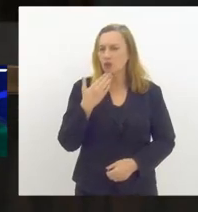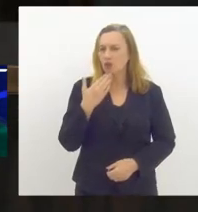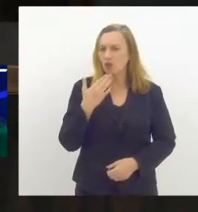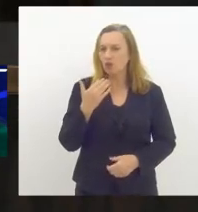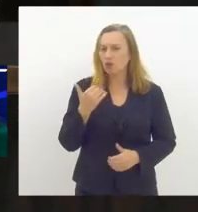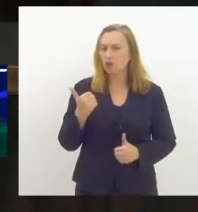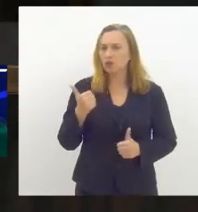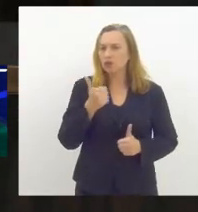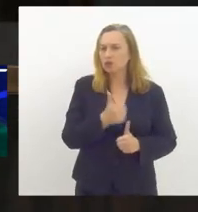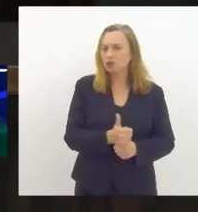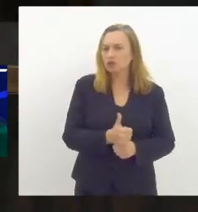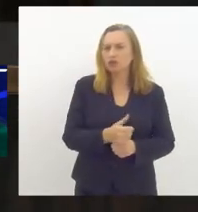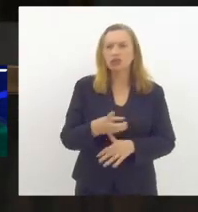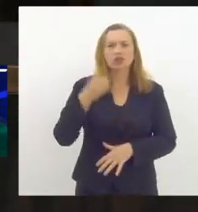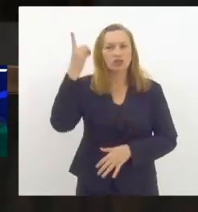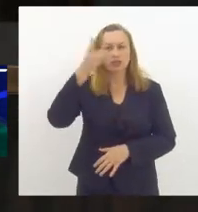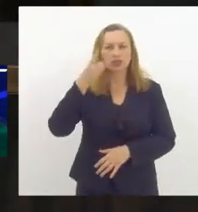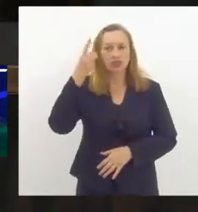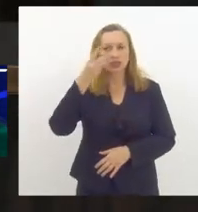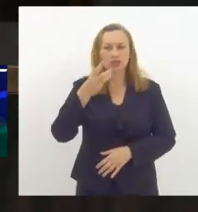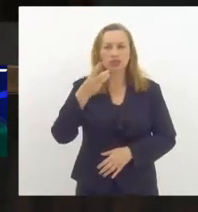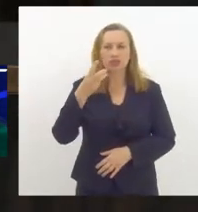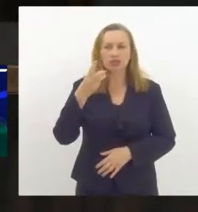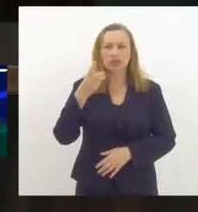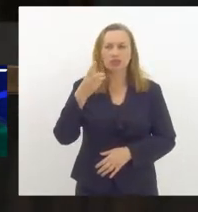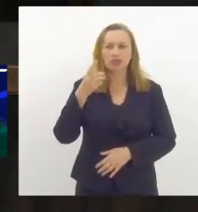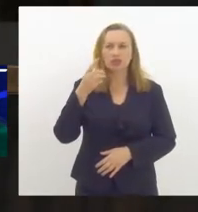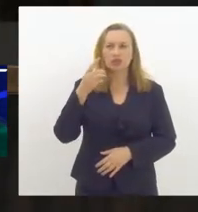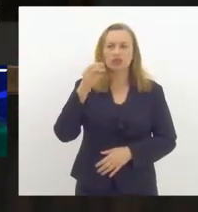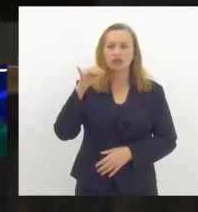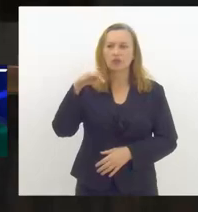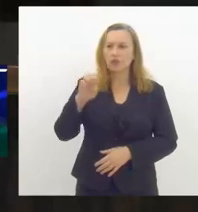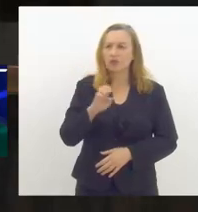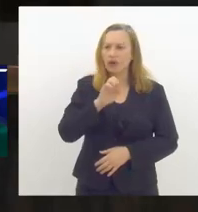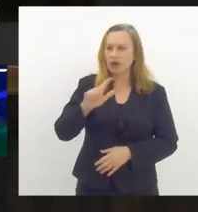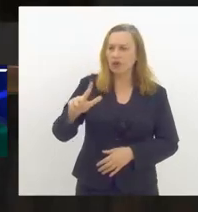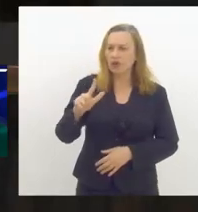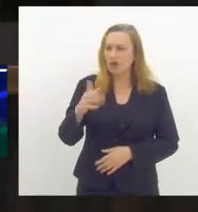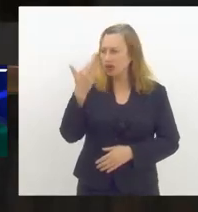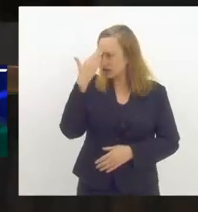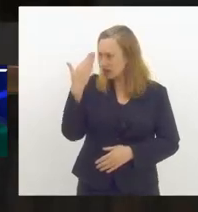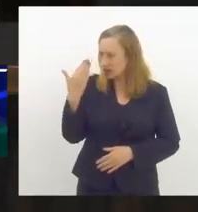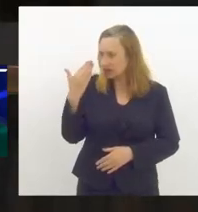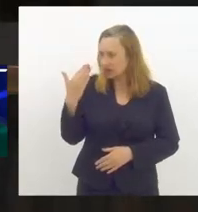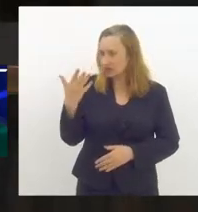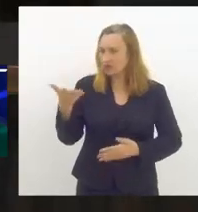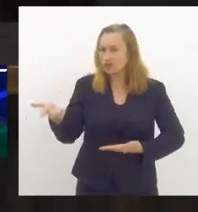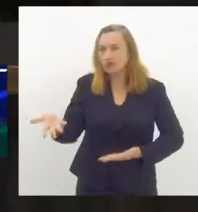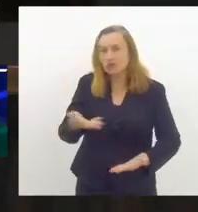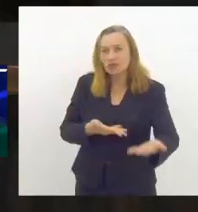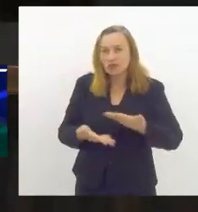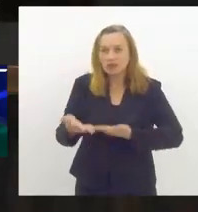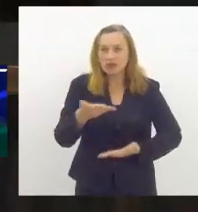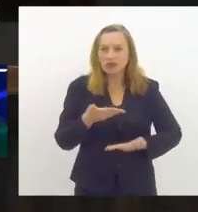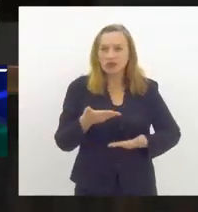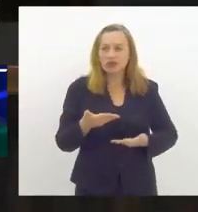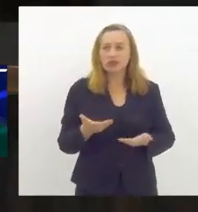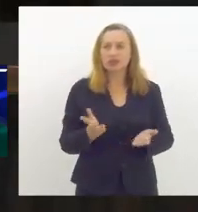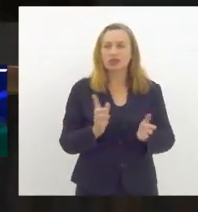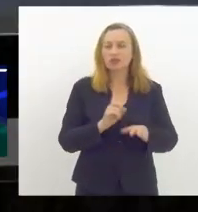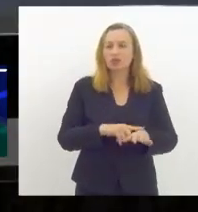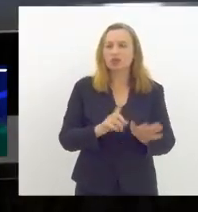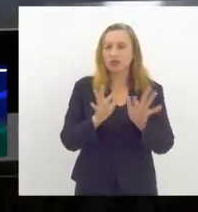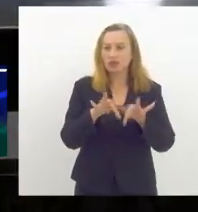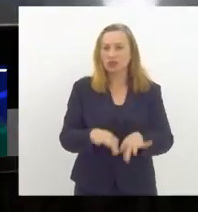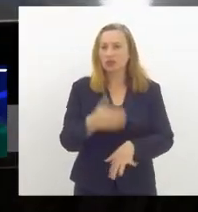passar a presidência Deputado waldeck a o deputado Felipe poubel agradecendo aqui o compartilhamento desse expediente